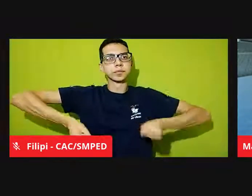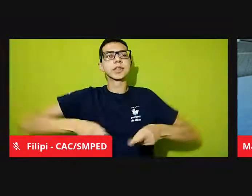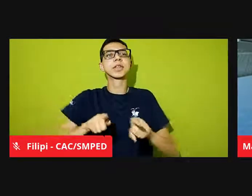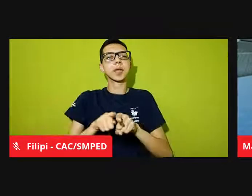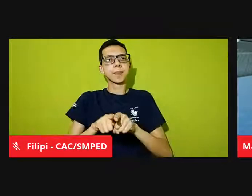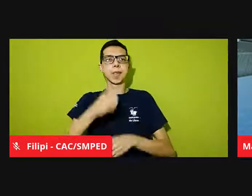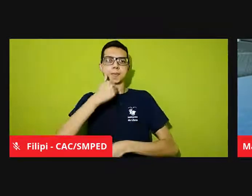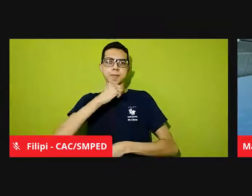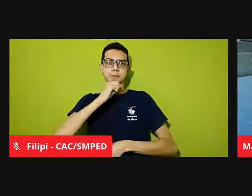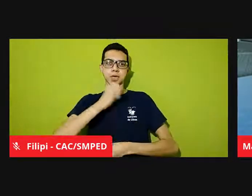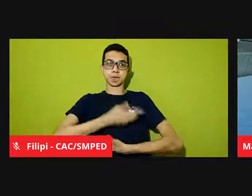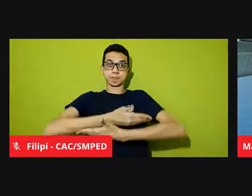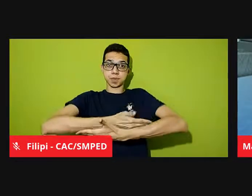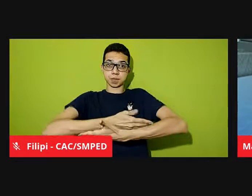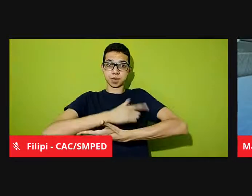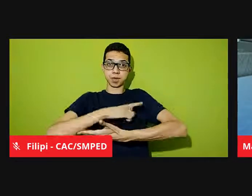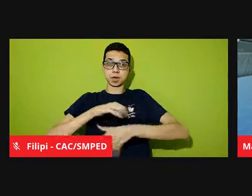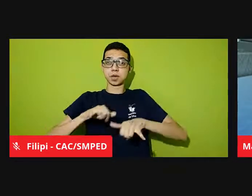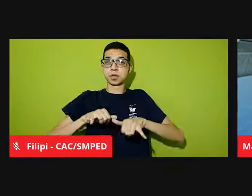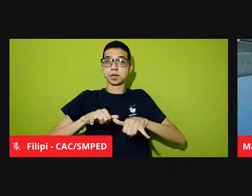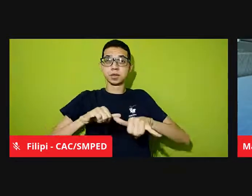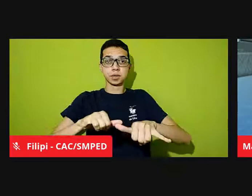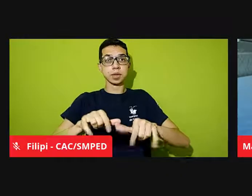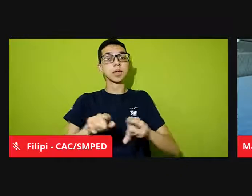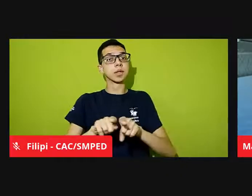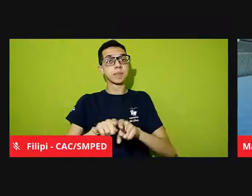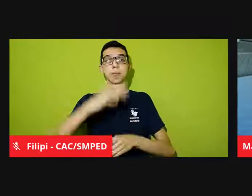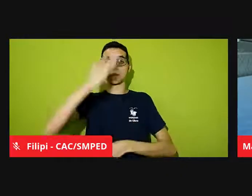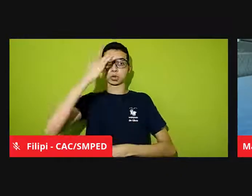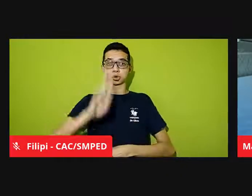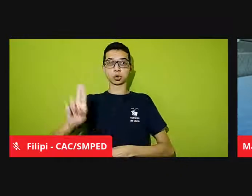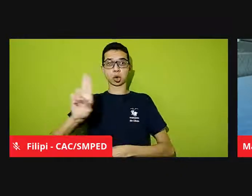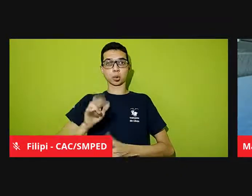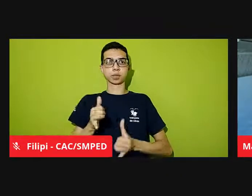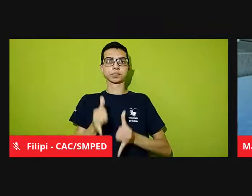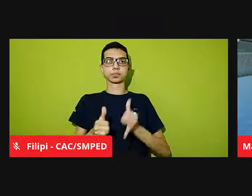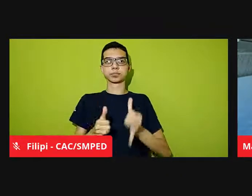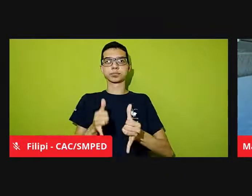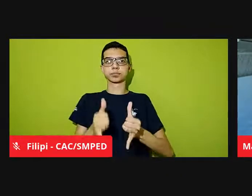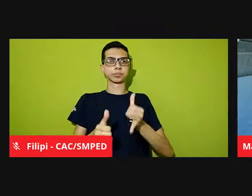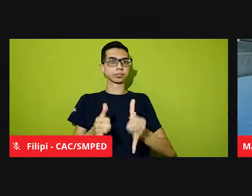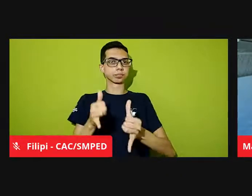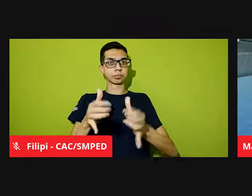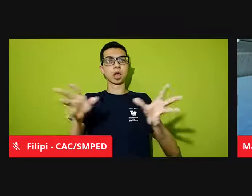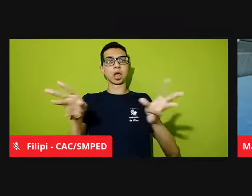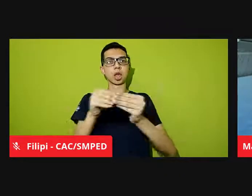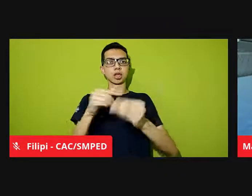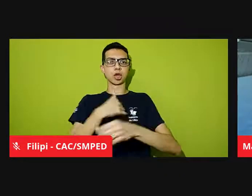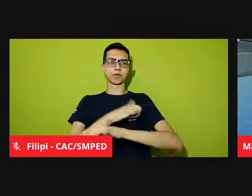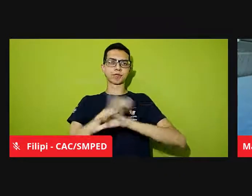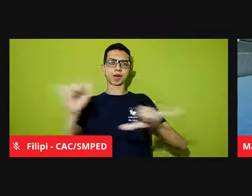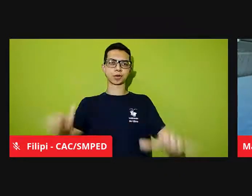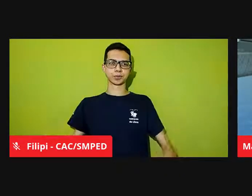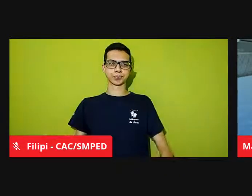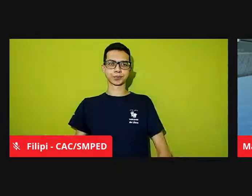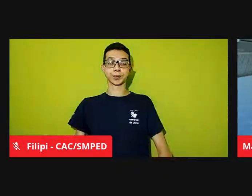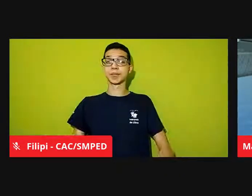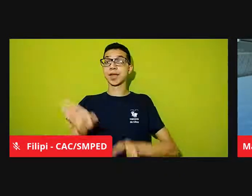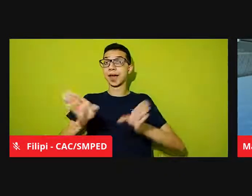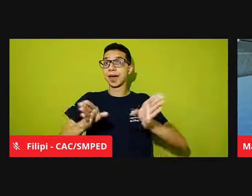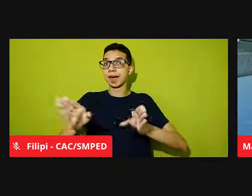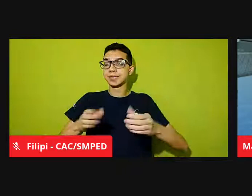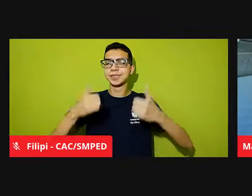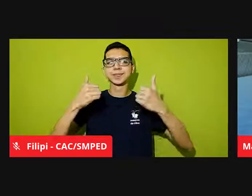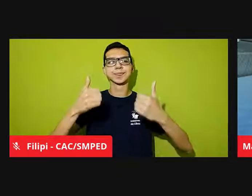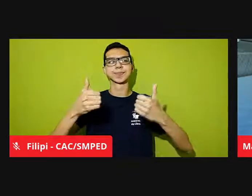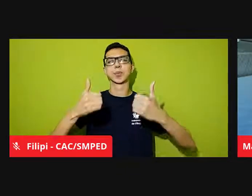salto. Resumindo, acessibilidade é bom para todo mundo e é isso que a gente tem buscado na cidade de São Paulo,